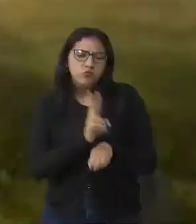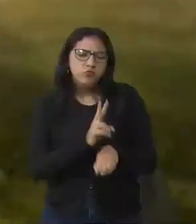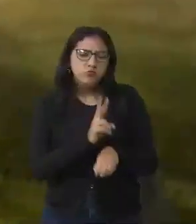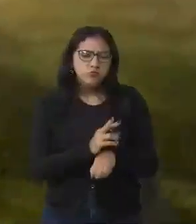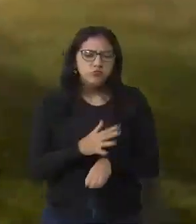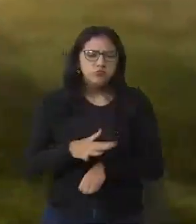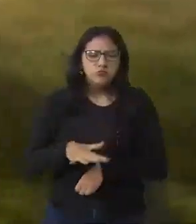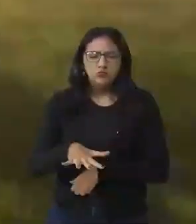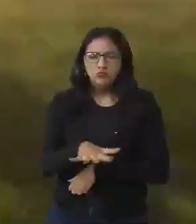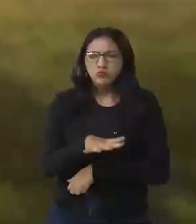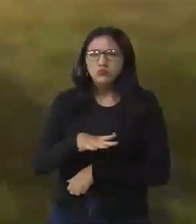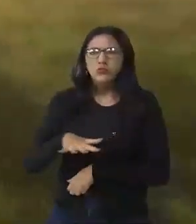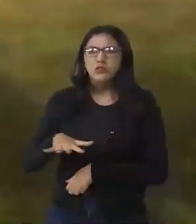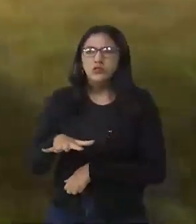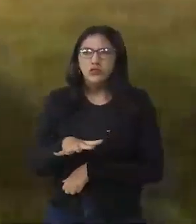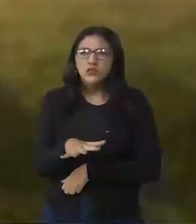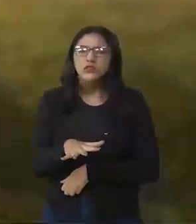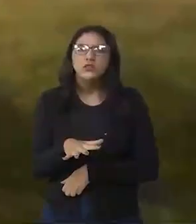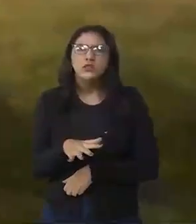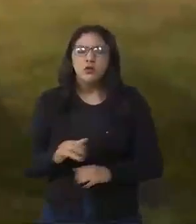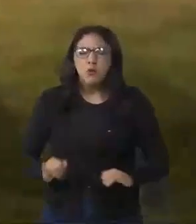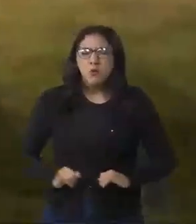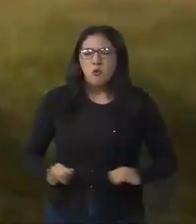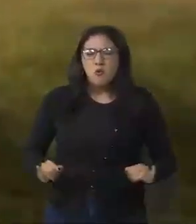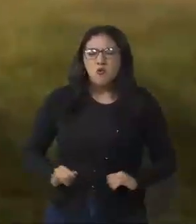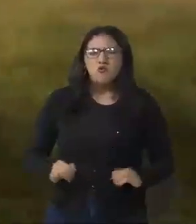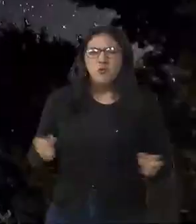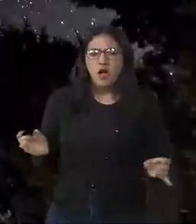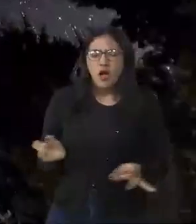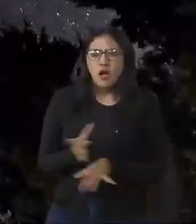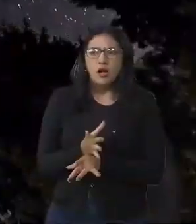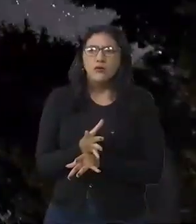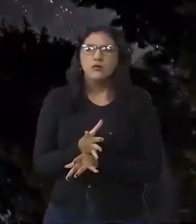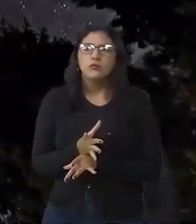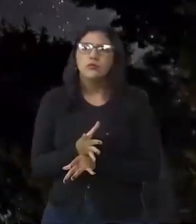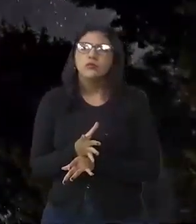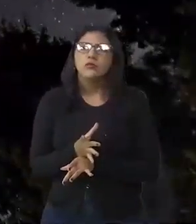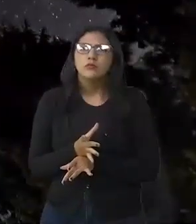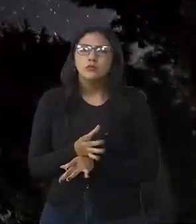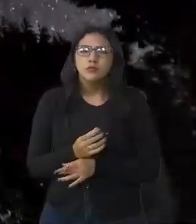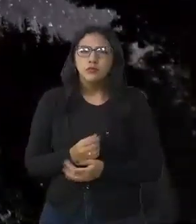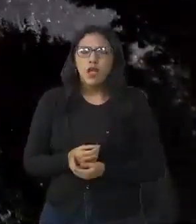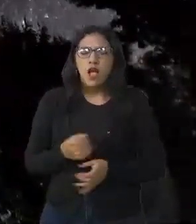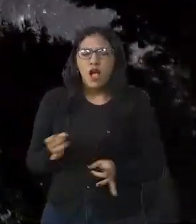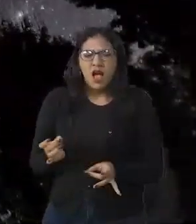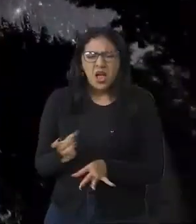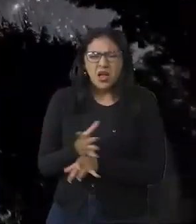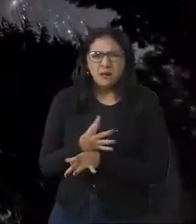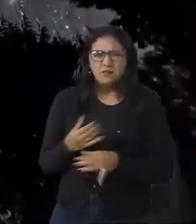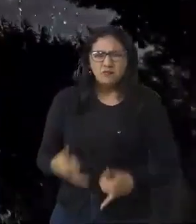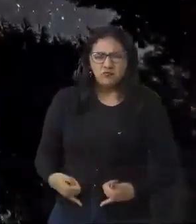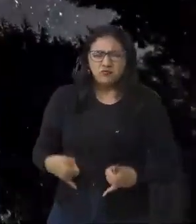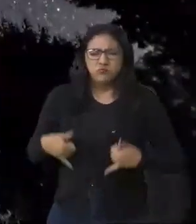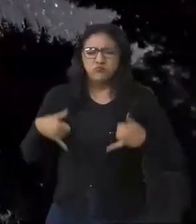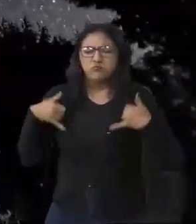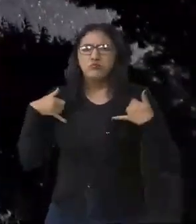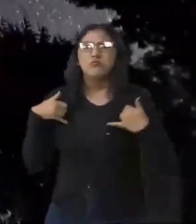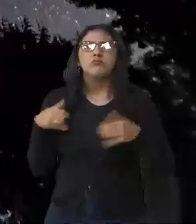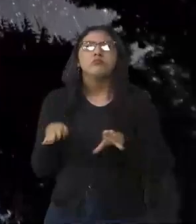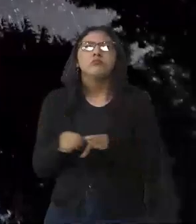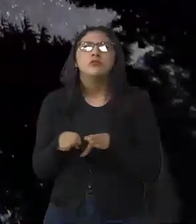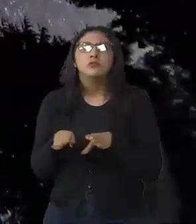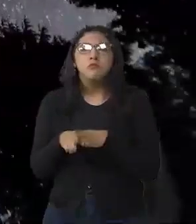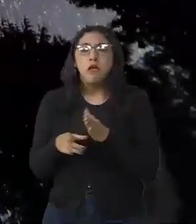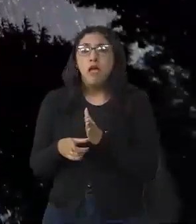ferida. Algo que estanque essa agonia. Algo que empeche essa ganância. Antes,